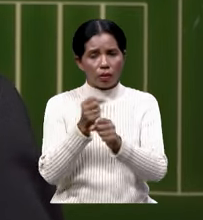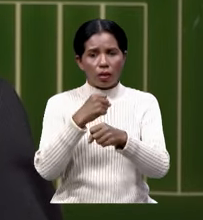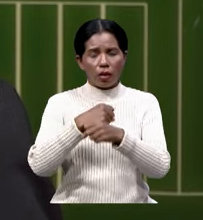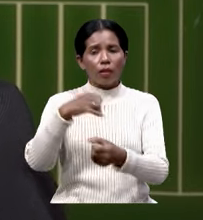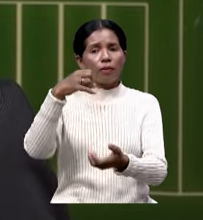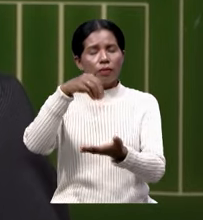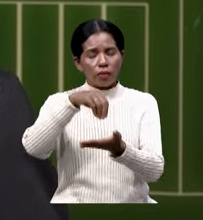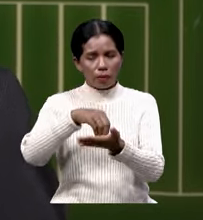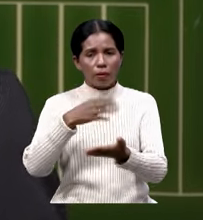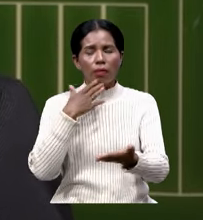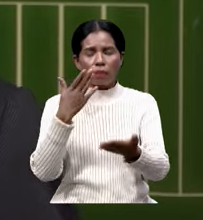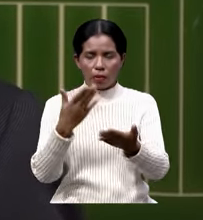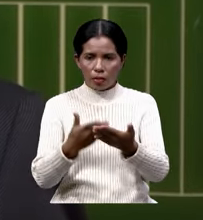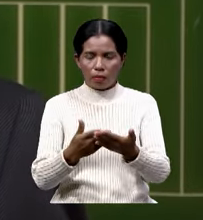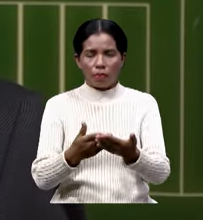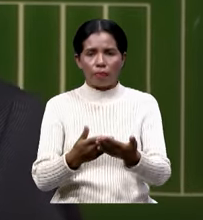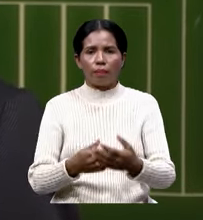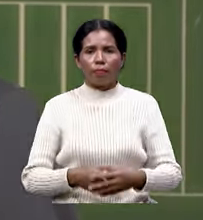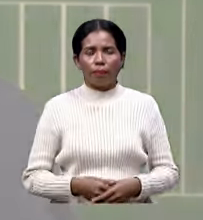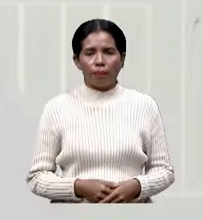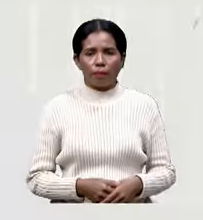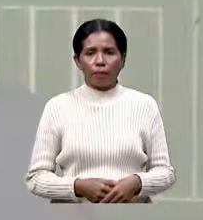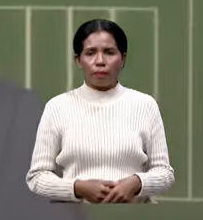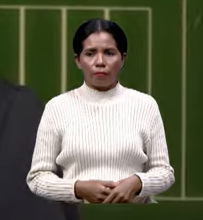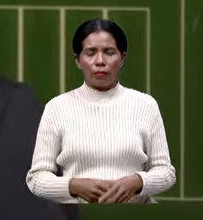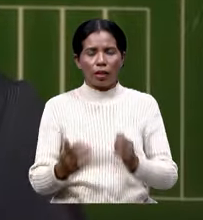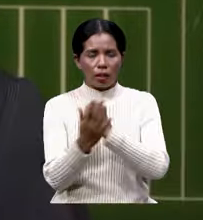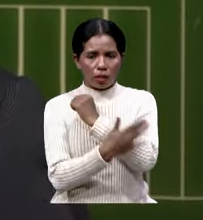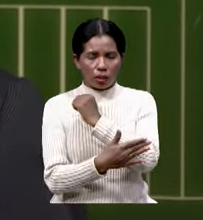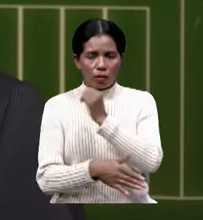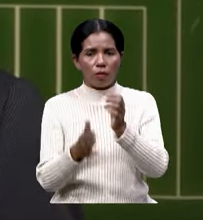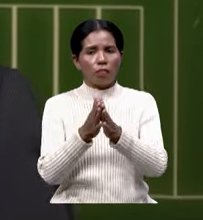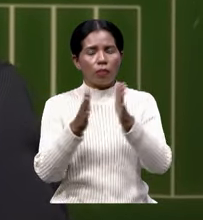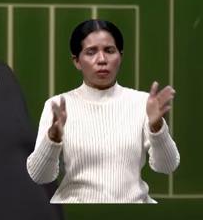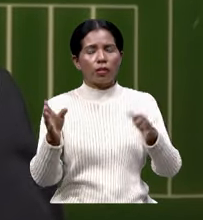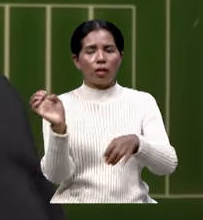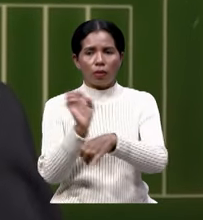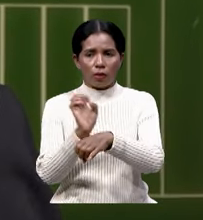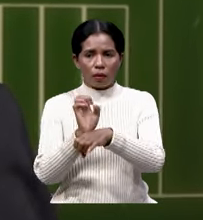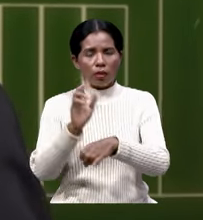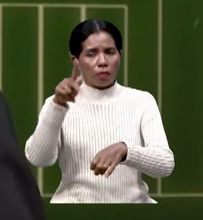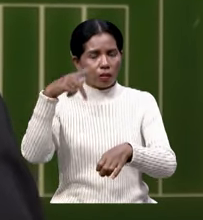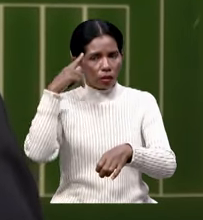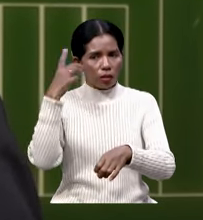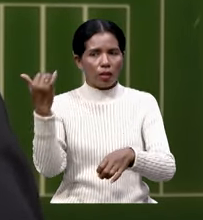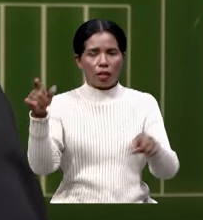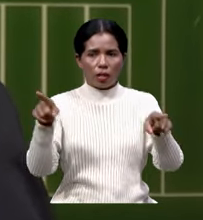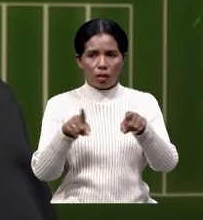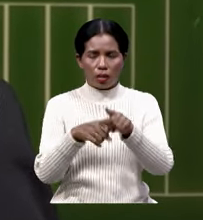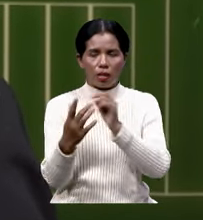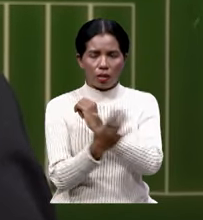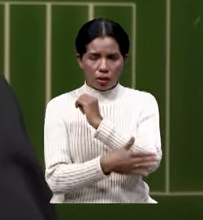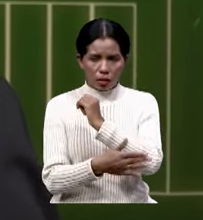investimento nebe diálogo no sustentável. A Nação Boa Tilha. Economicamente, politicamente, nós somos um país de